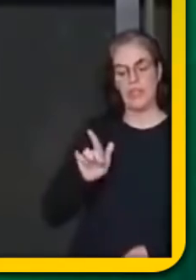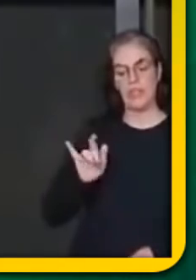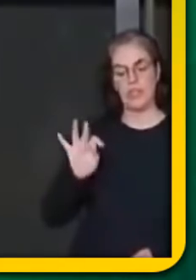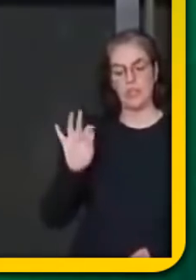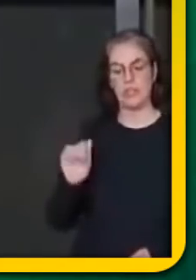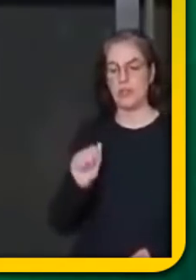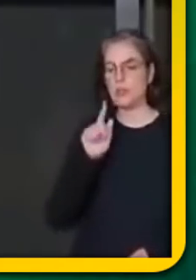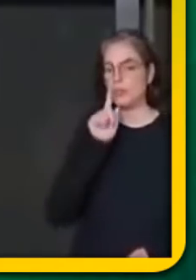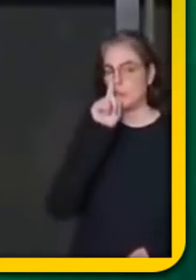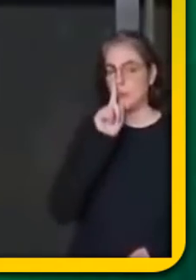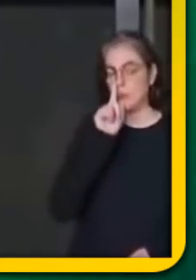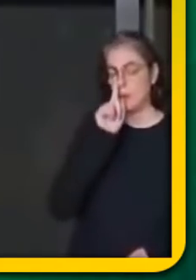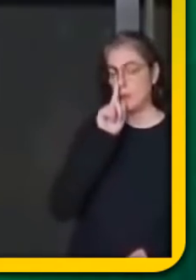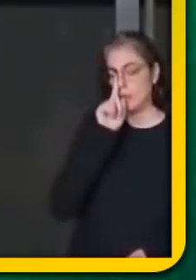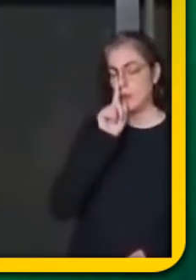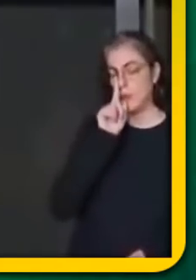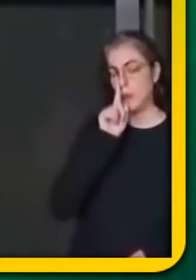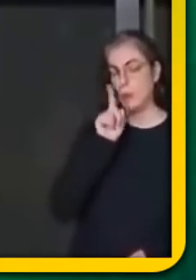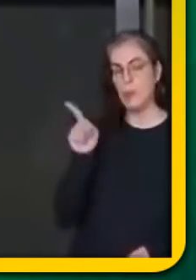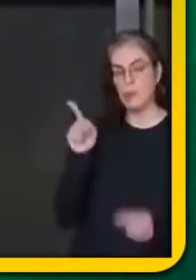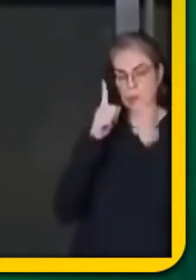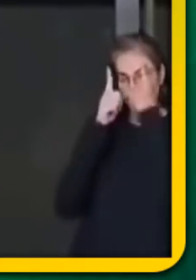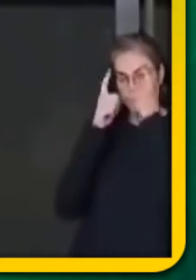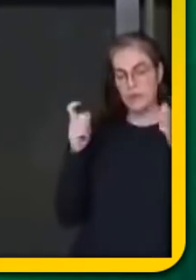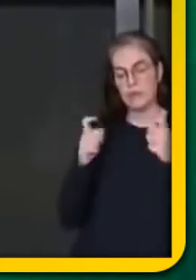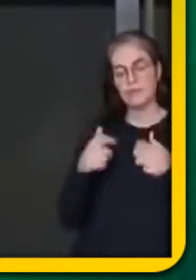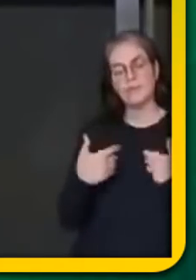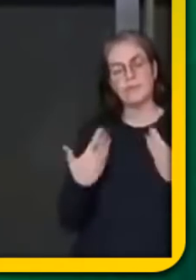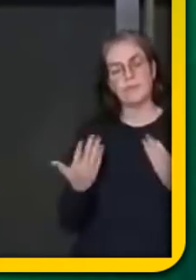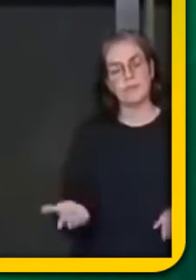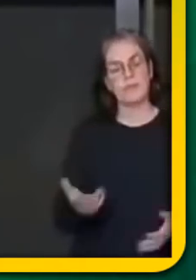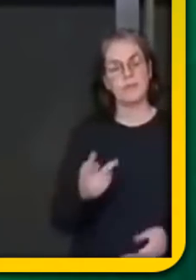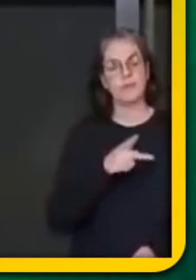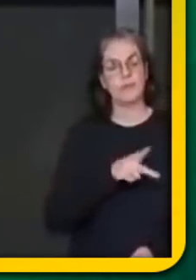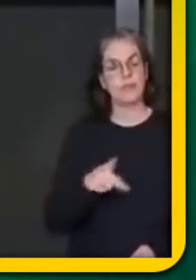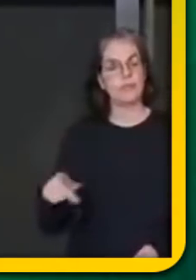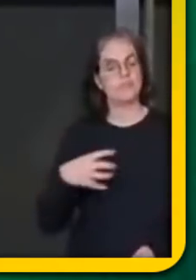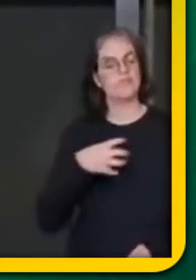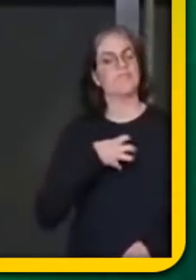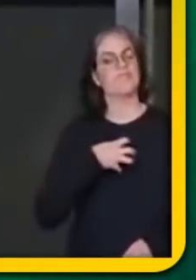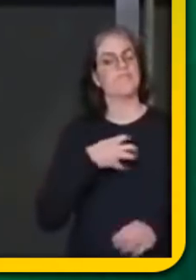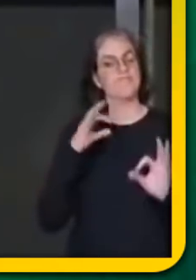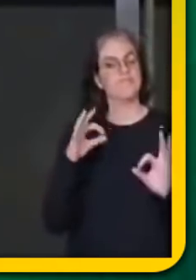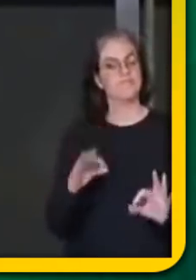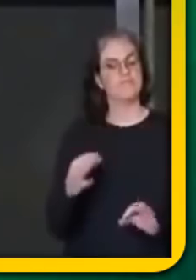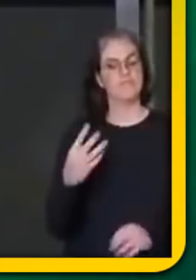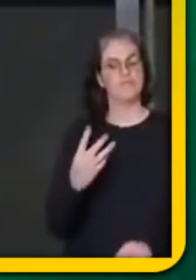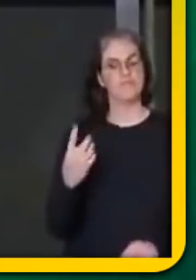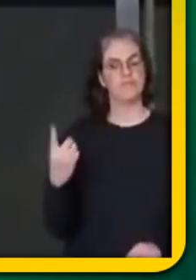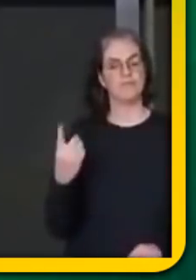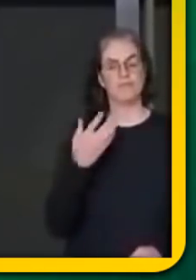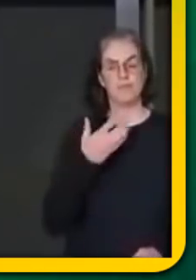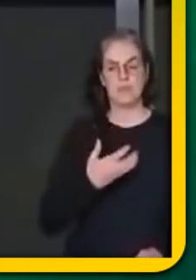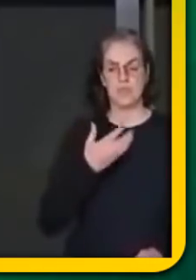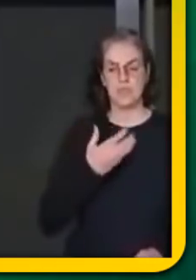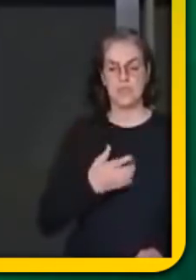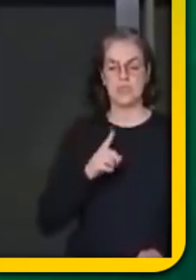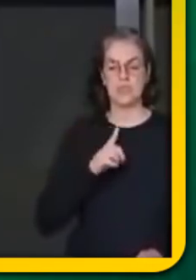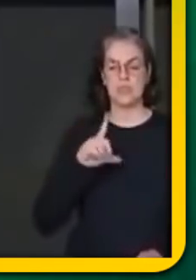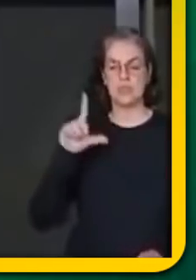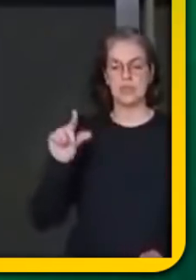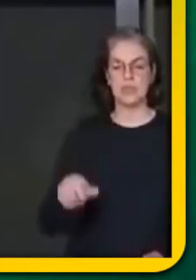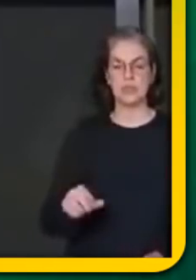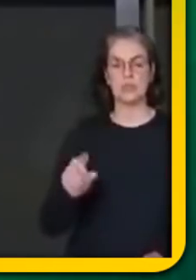risco de vida. Então o presidente se sensibiliza. 31 de dezembro nós tivemos a redução